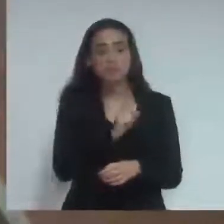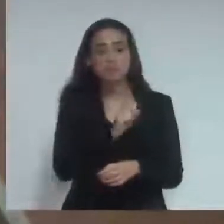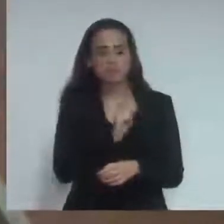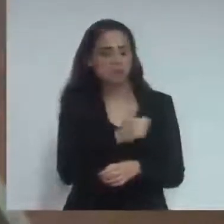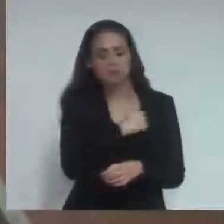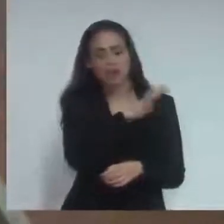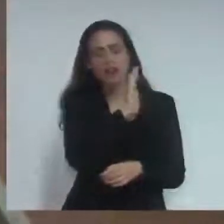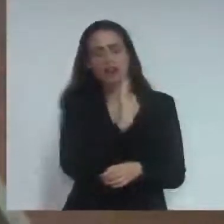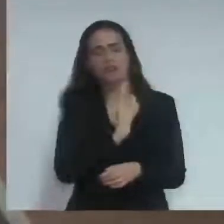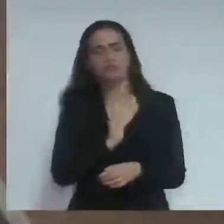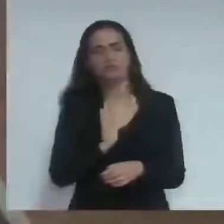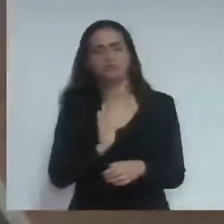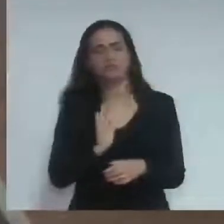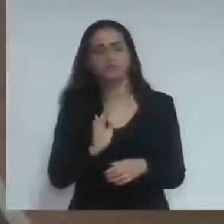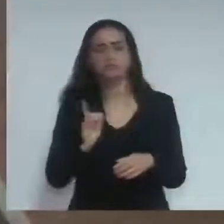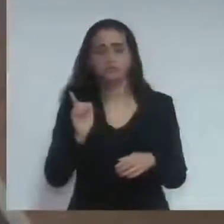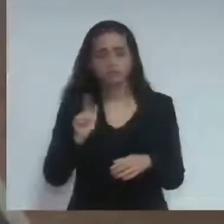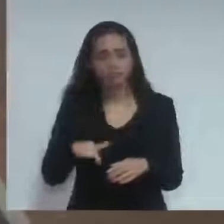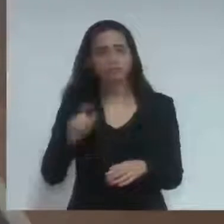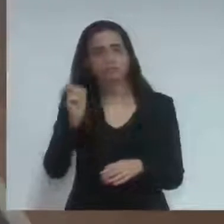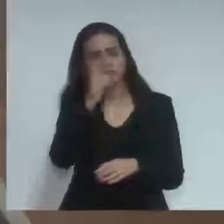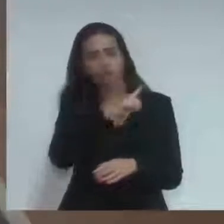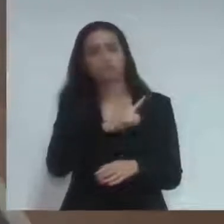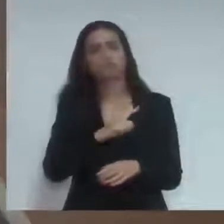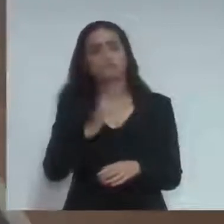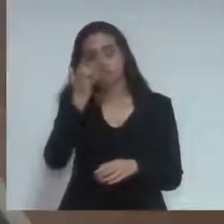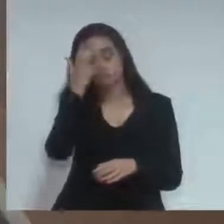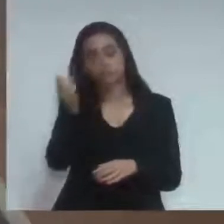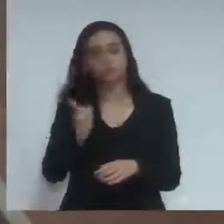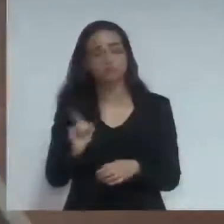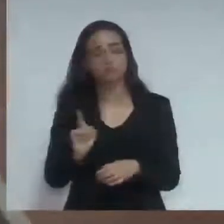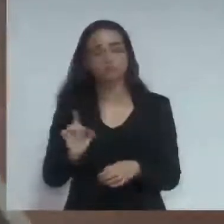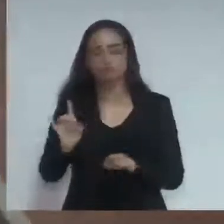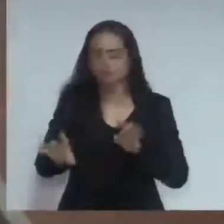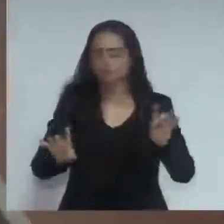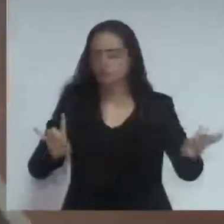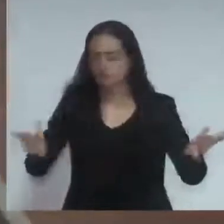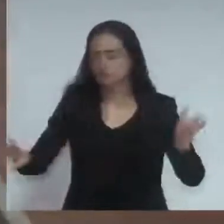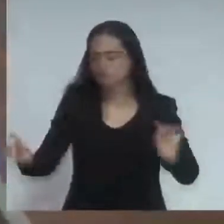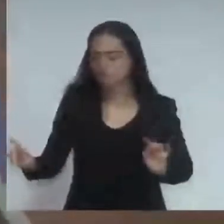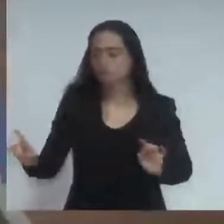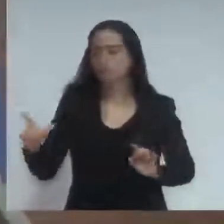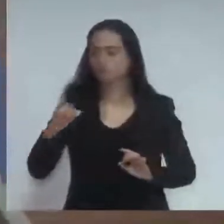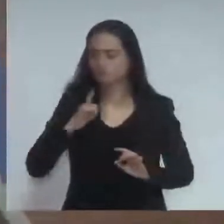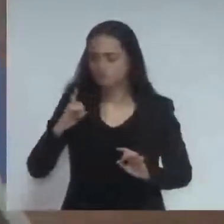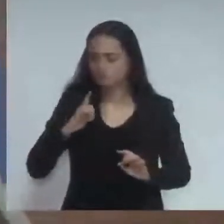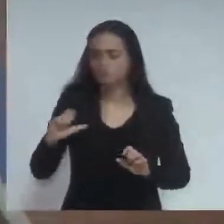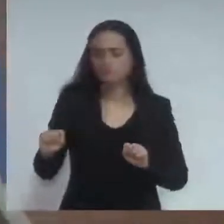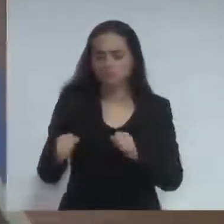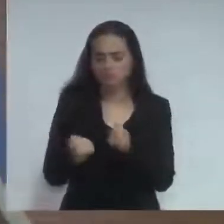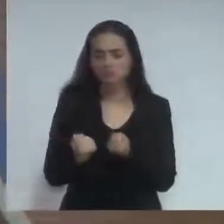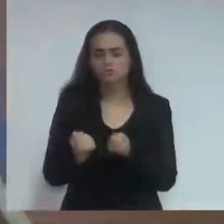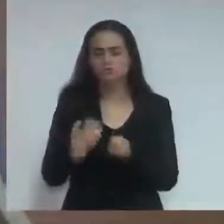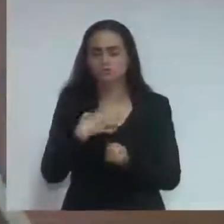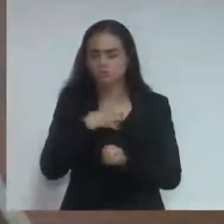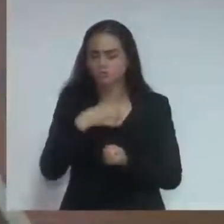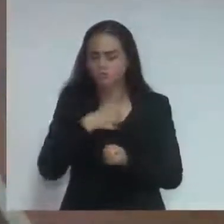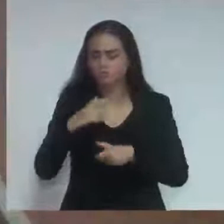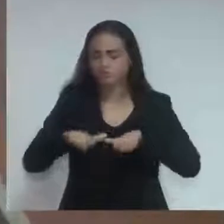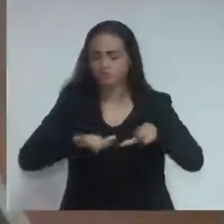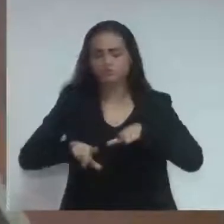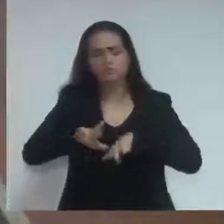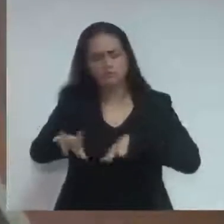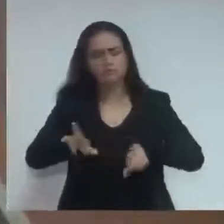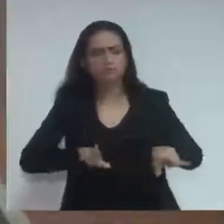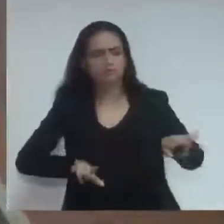tantos, 1.100, é uma luta. Então, todos aqui têm mérito, e cada um tem o seu jeito, o seu estilo de trabalhar.